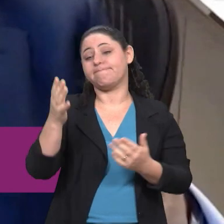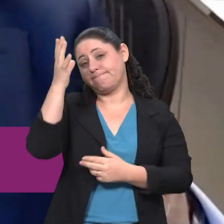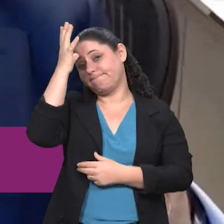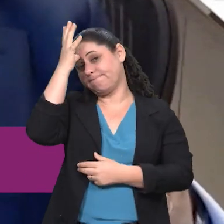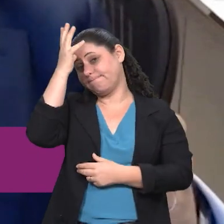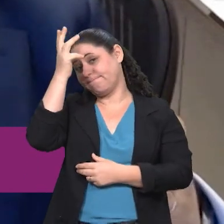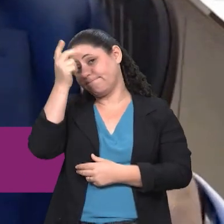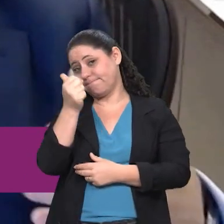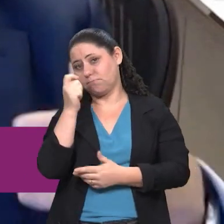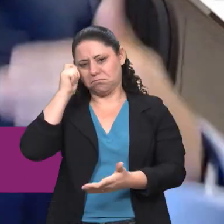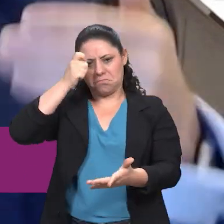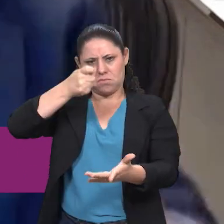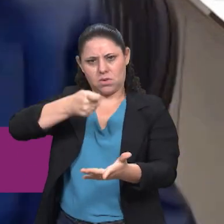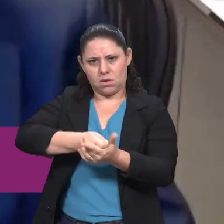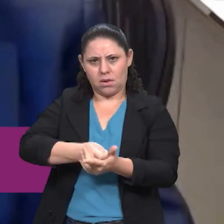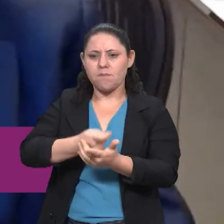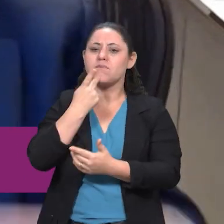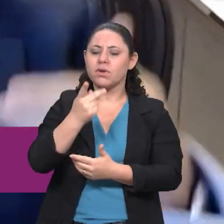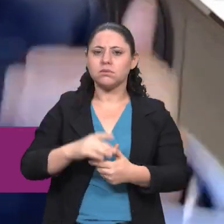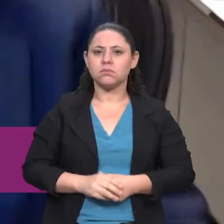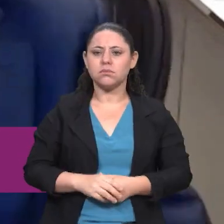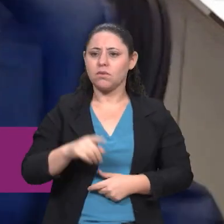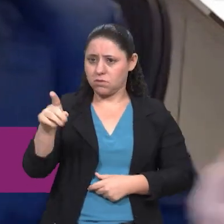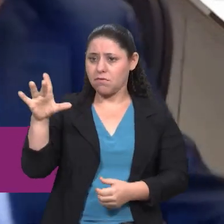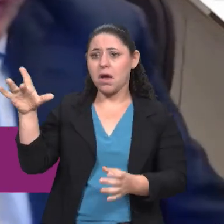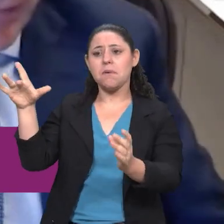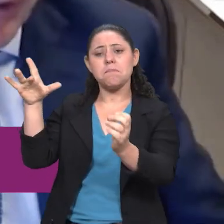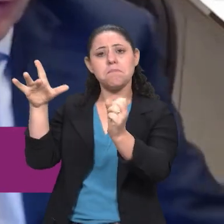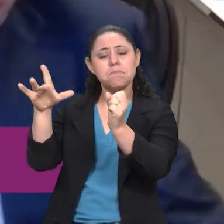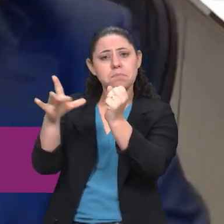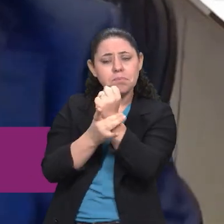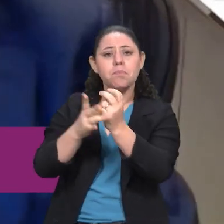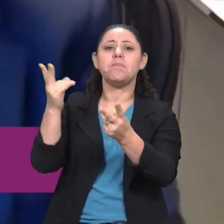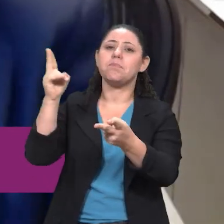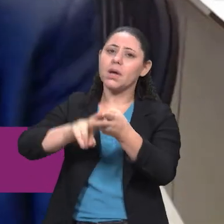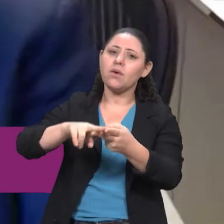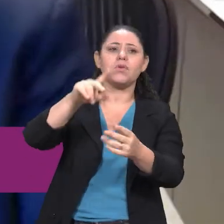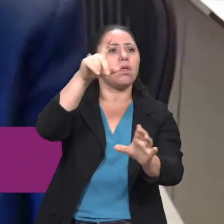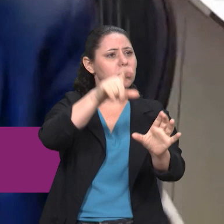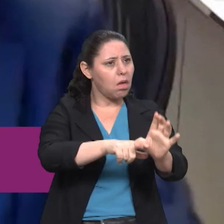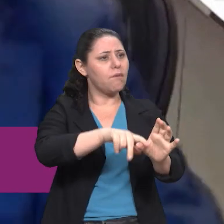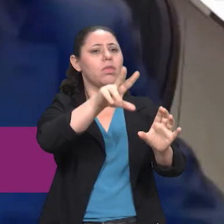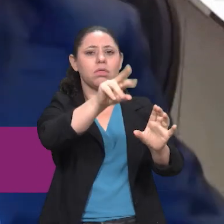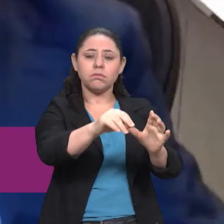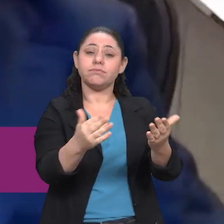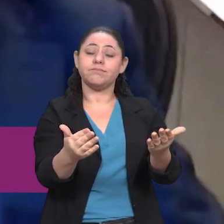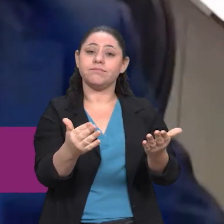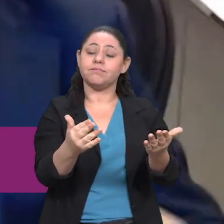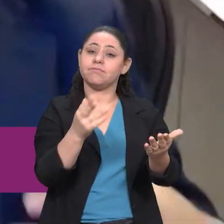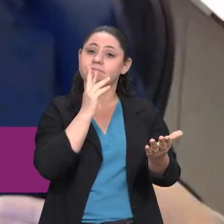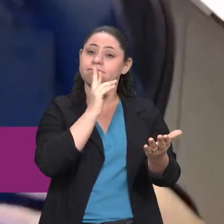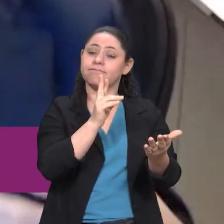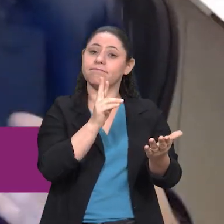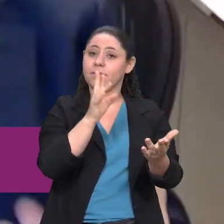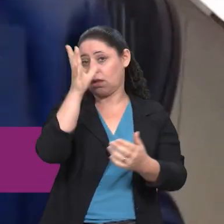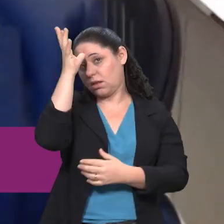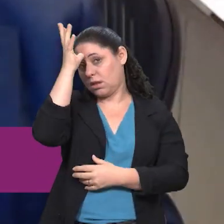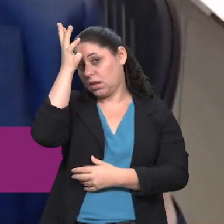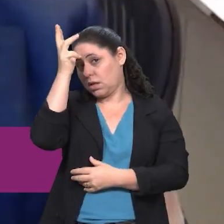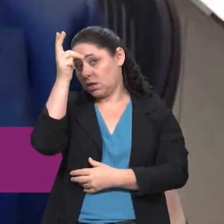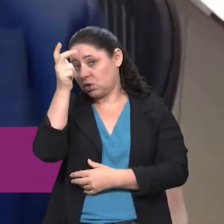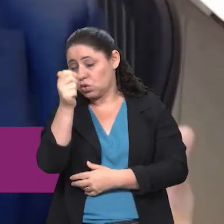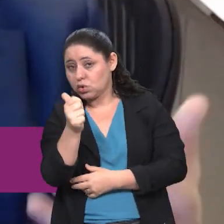essas decisões do Estado são impositivas, porque o Estado diz, olha, você vai preso, você vai solto, você deve, você não deve. E para que